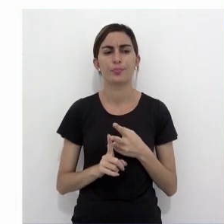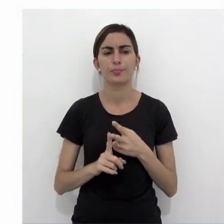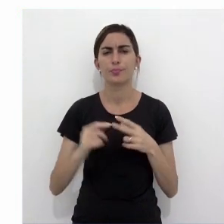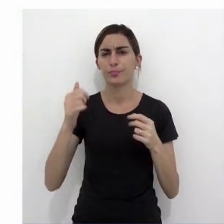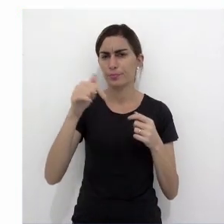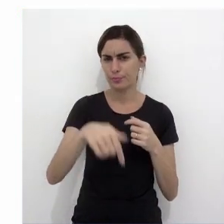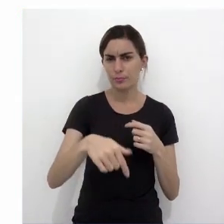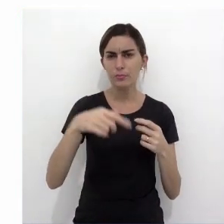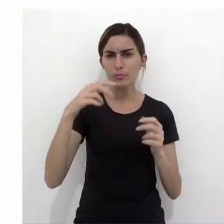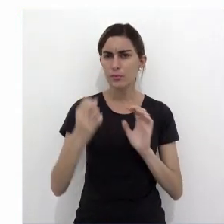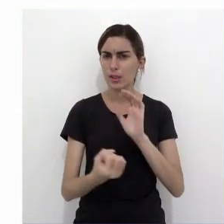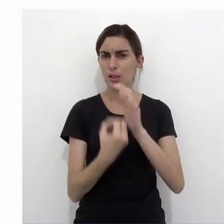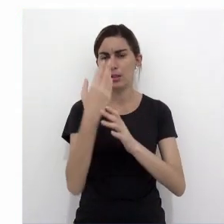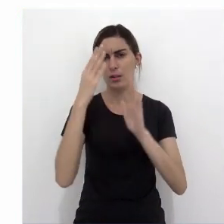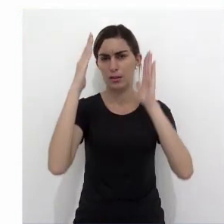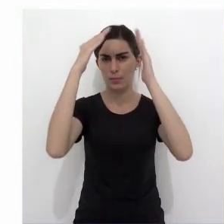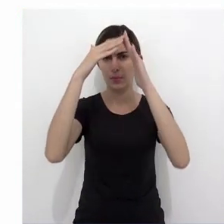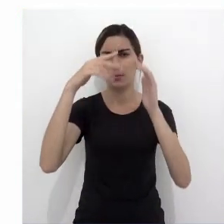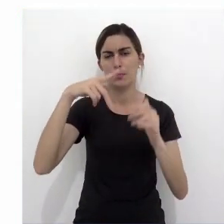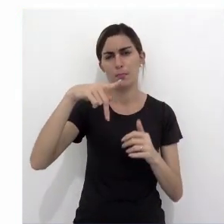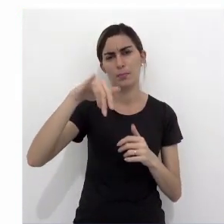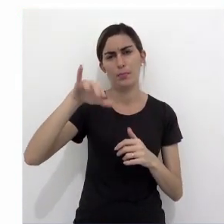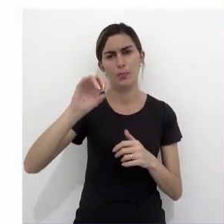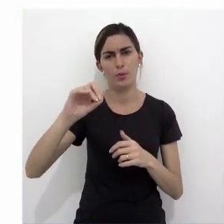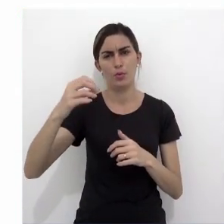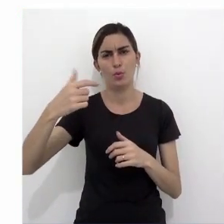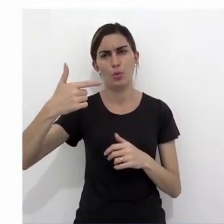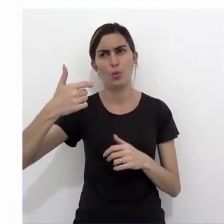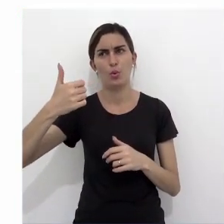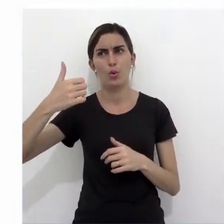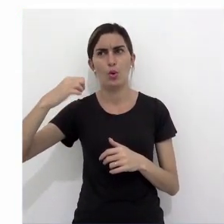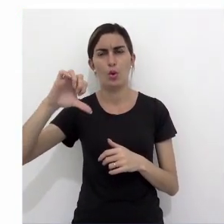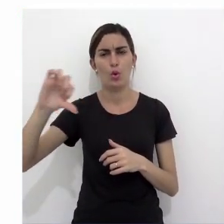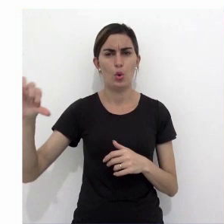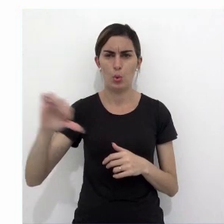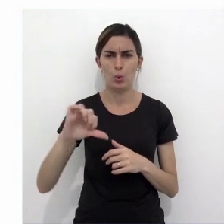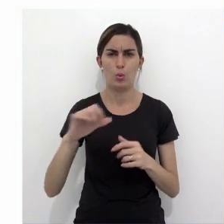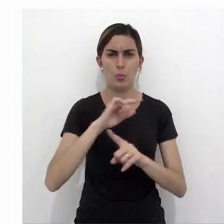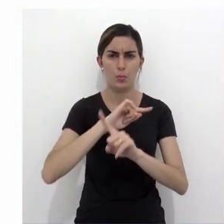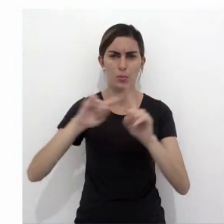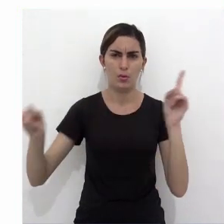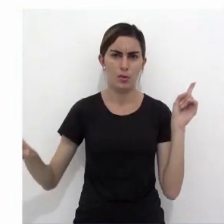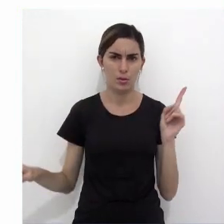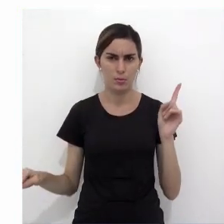Papa Pio IX, okay? Que proibia, na realidade,